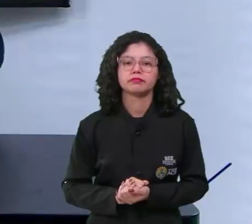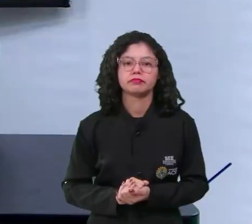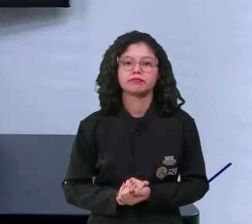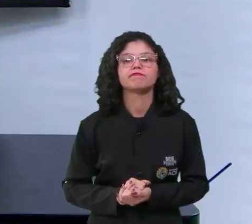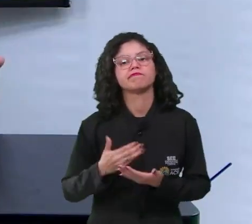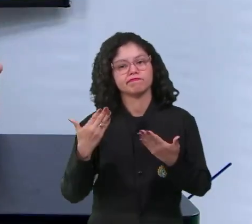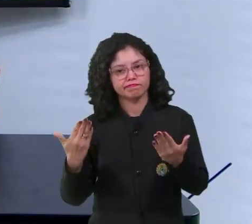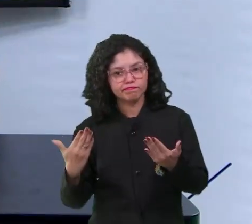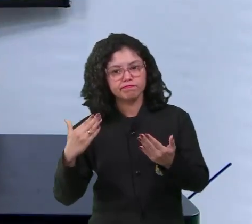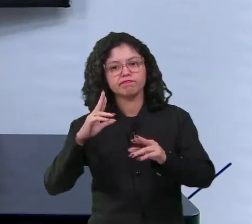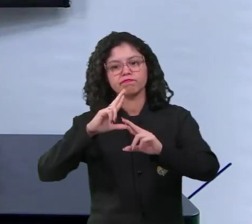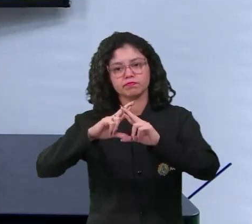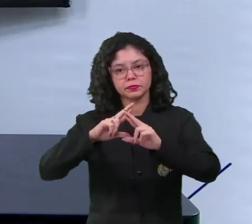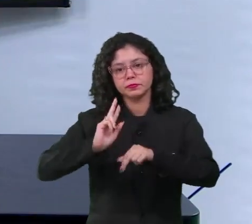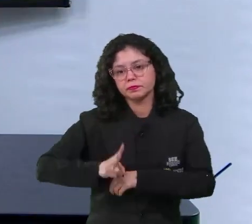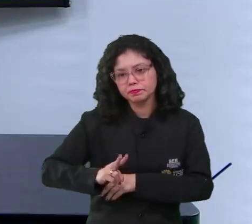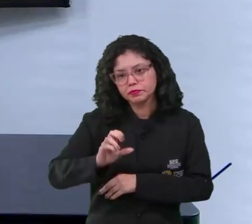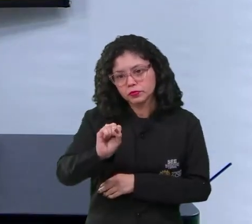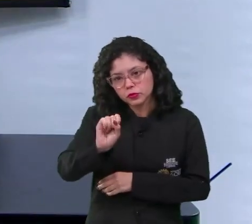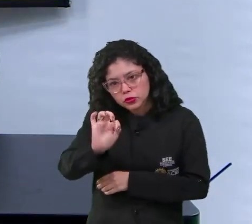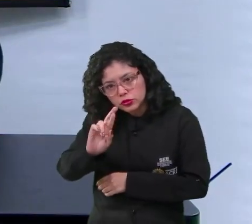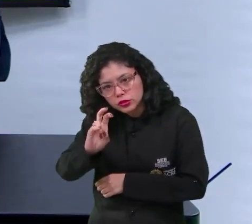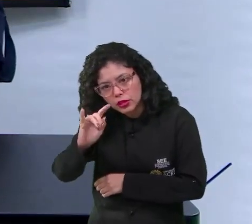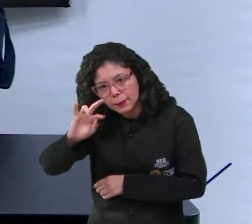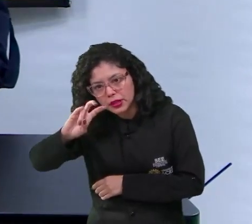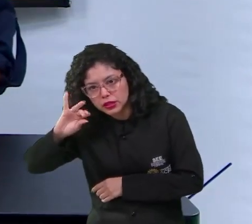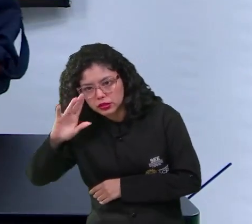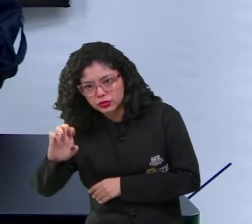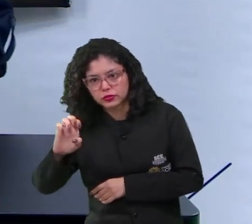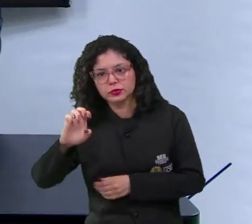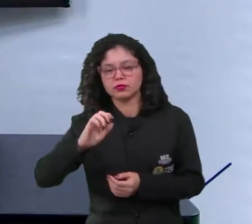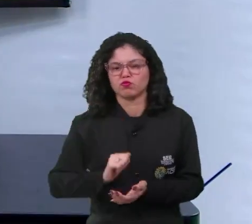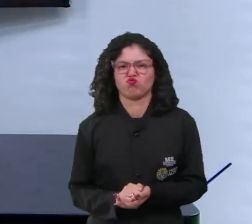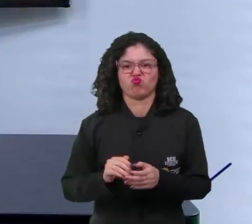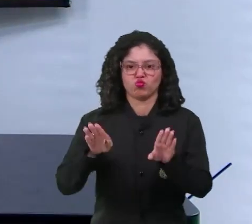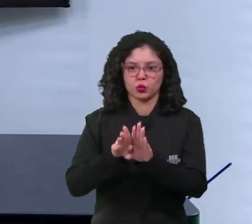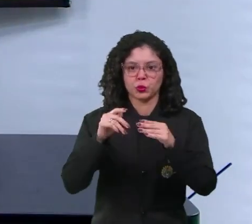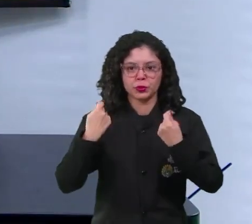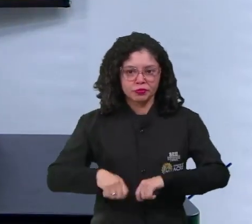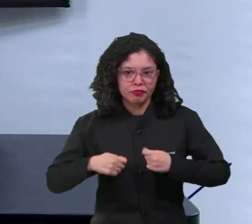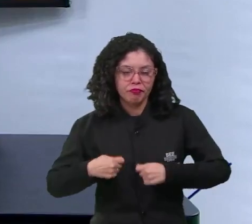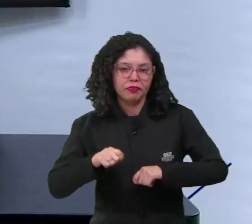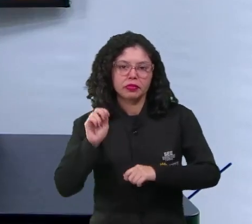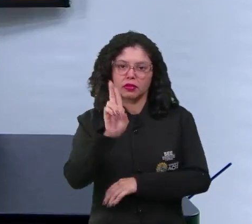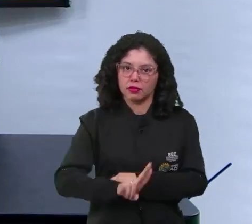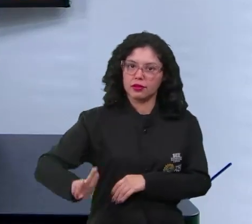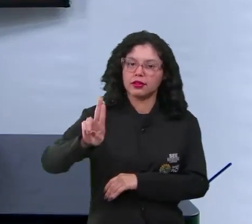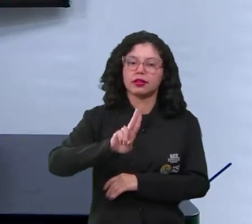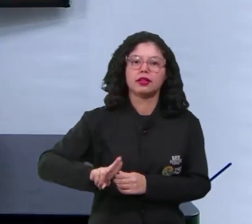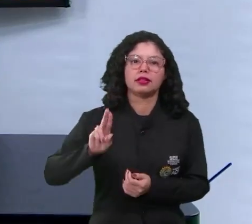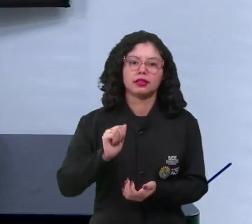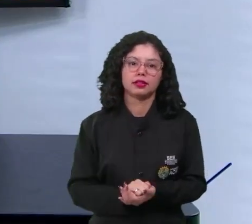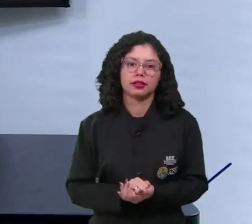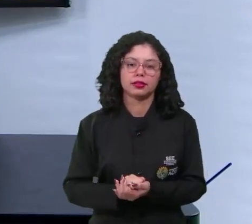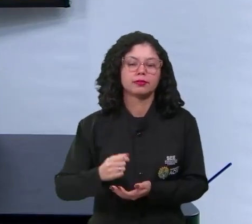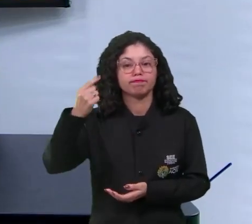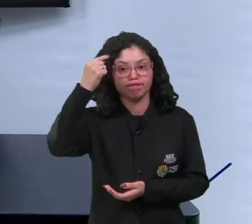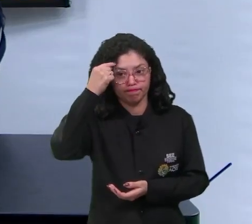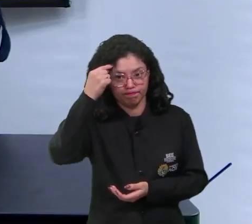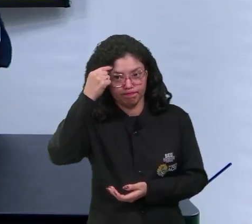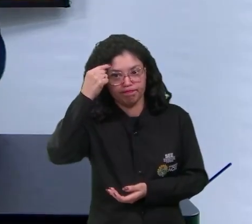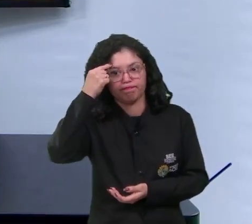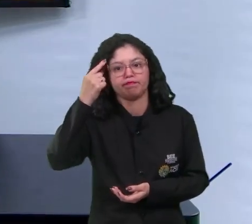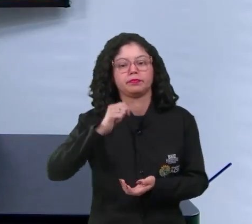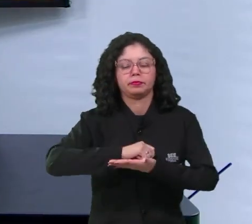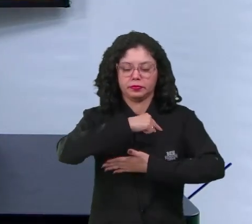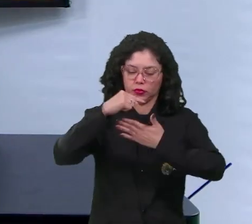questão da sustentabilidade. Então é essa coisa, a gente precisa saber usar com racionalidade